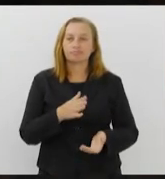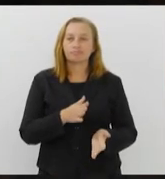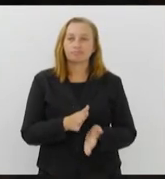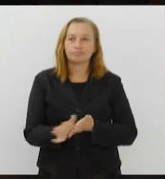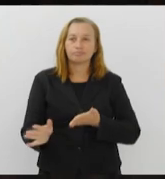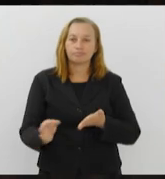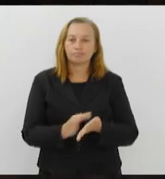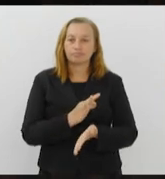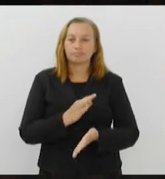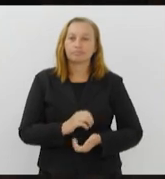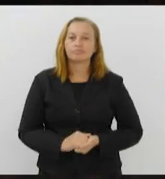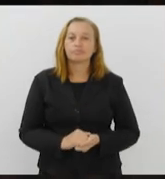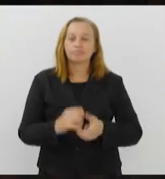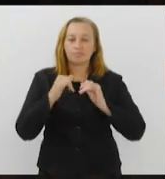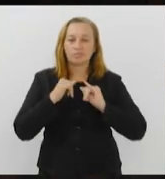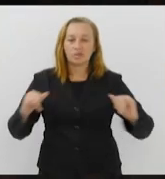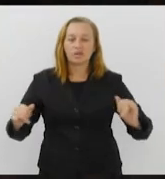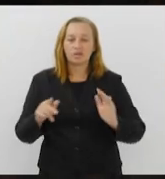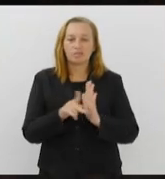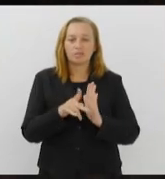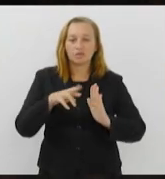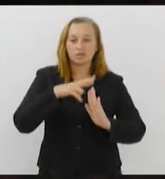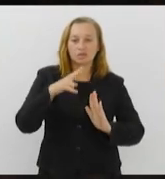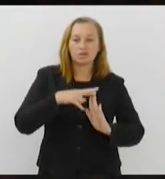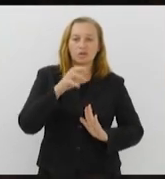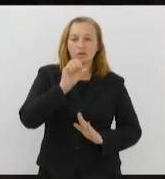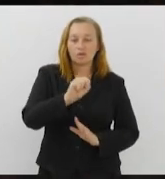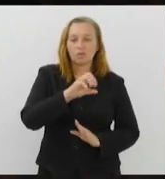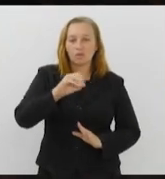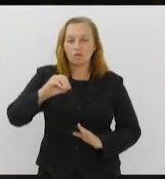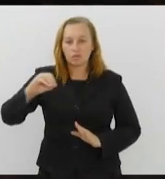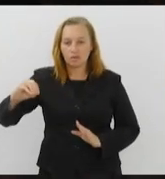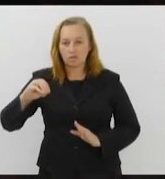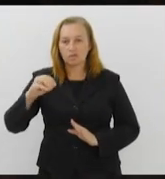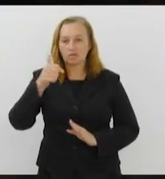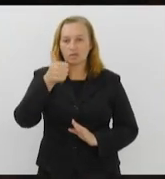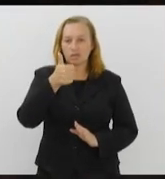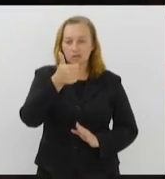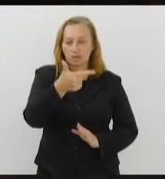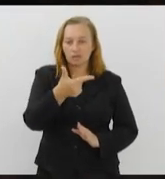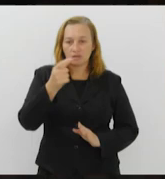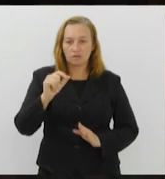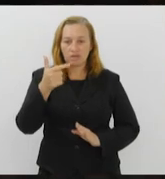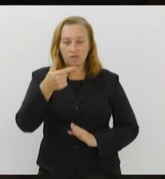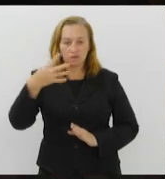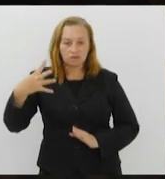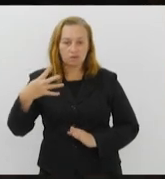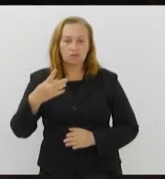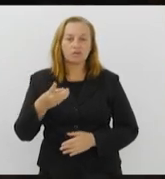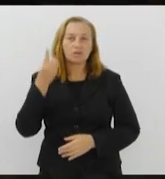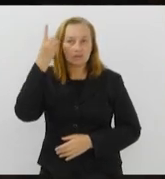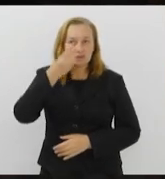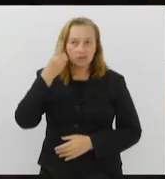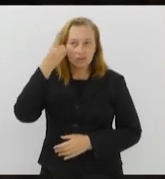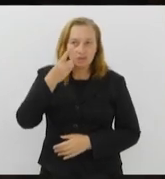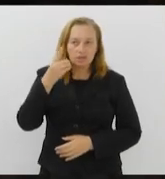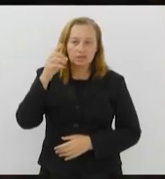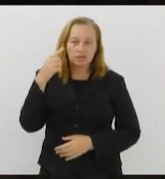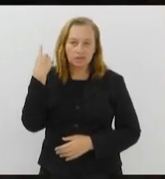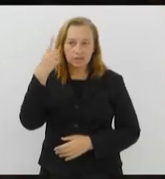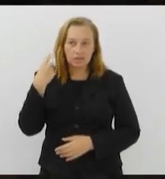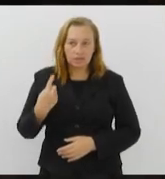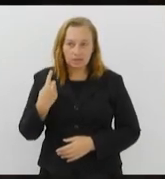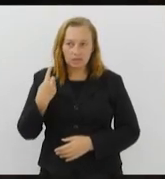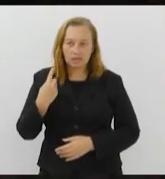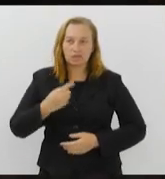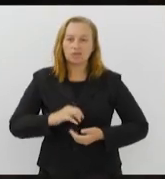promulgação. Anuncio o projeto de resolução número 800 de 2024, de autoria da deputada Dani Monteiro, que